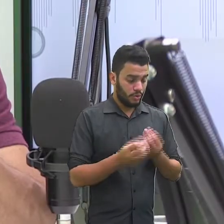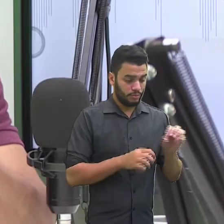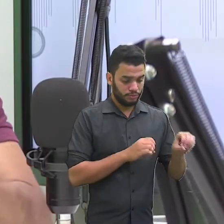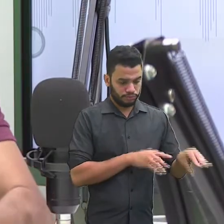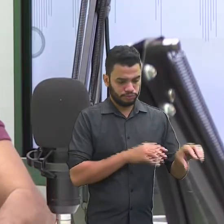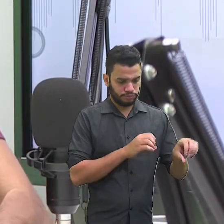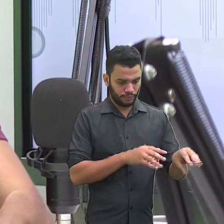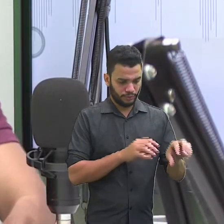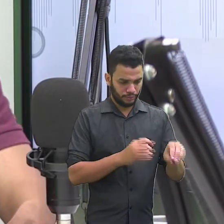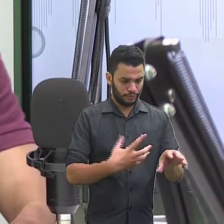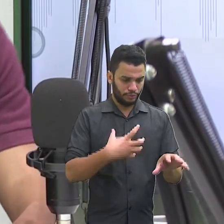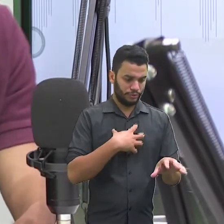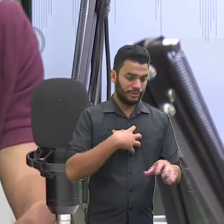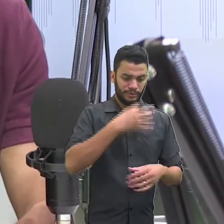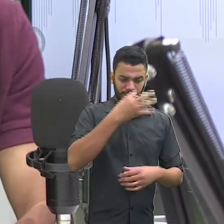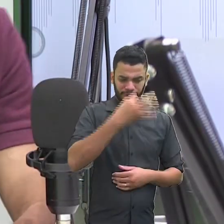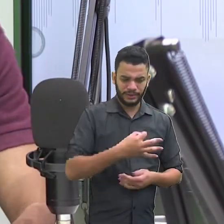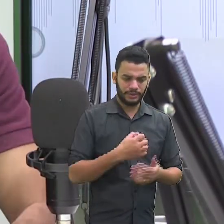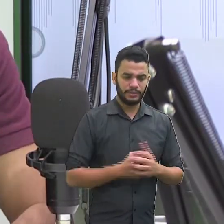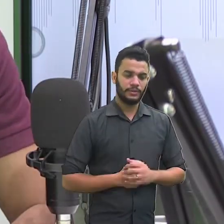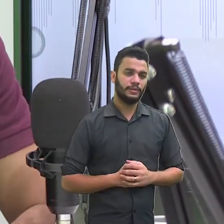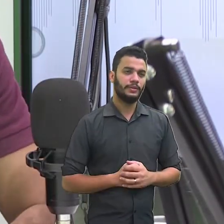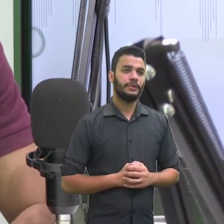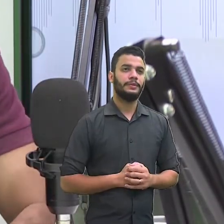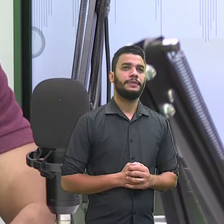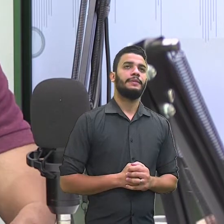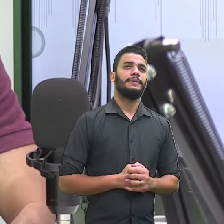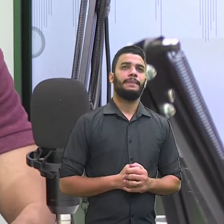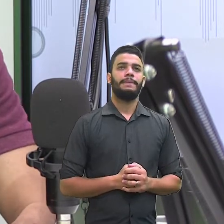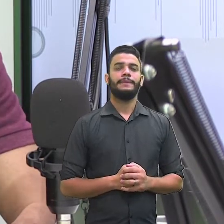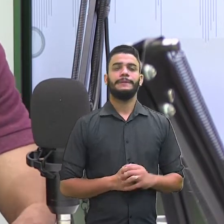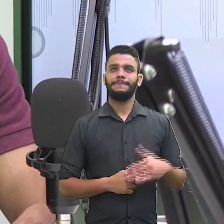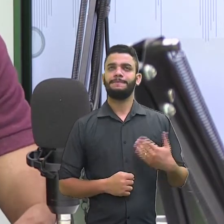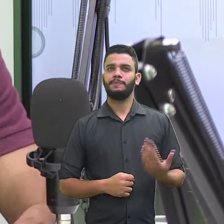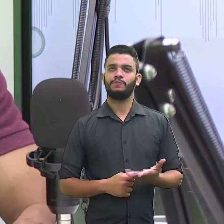Um educador já falecido, ele dizia o seguinte, que